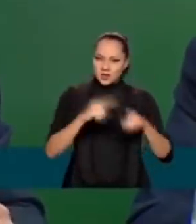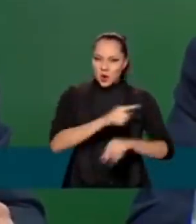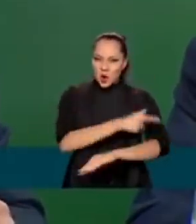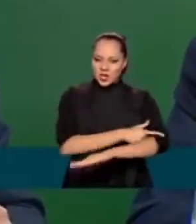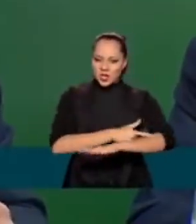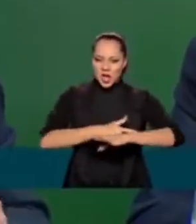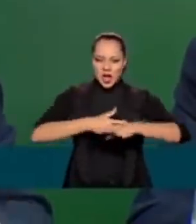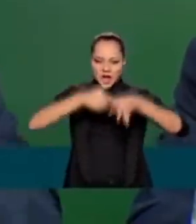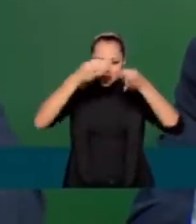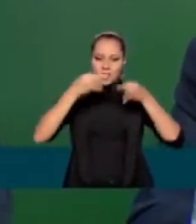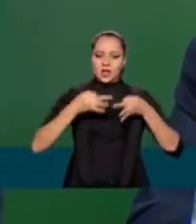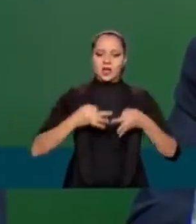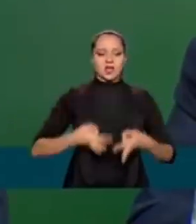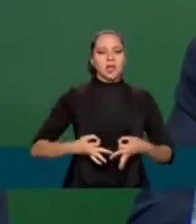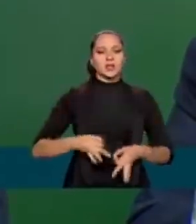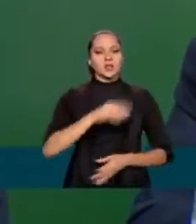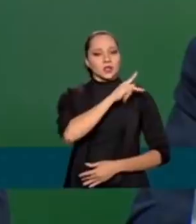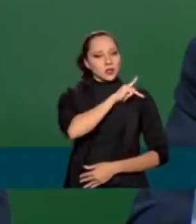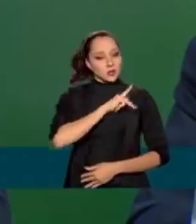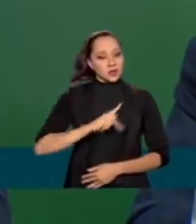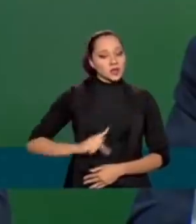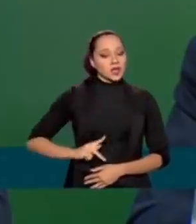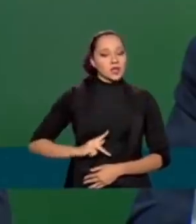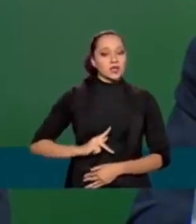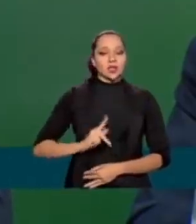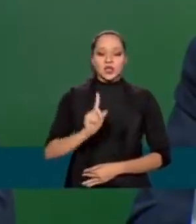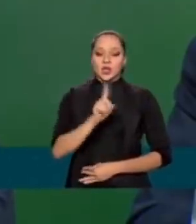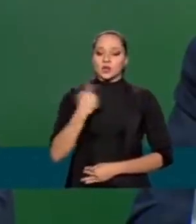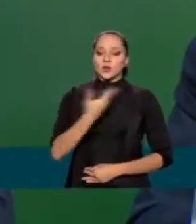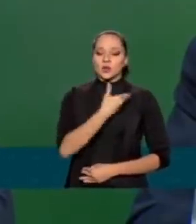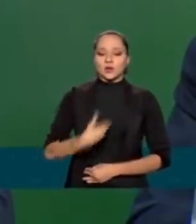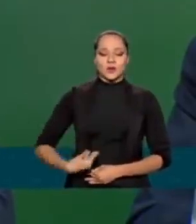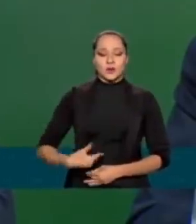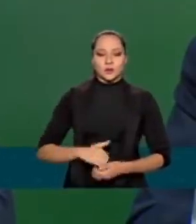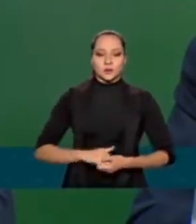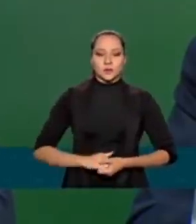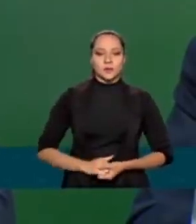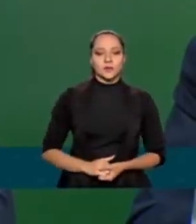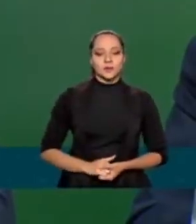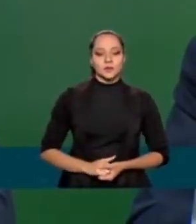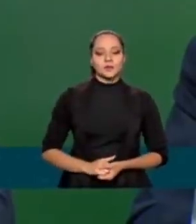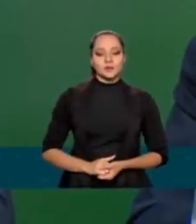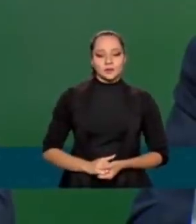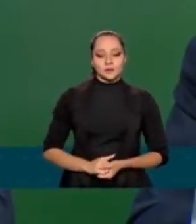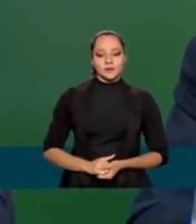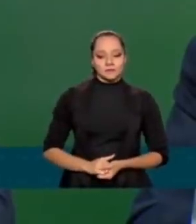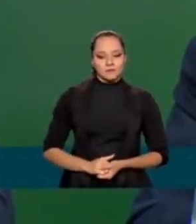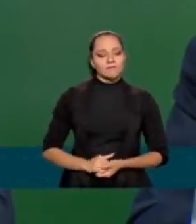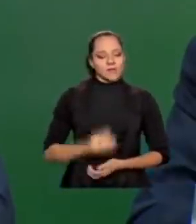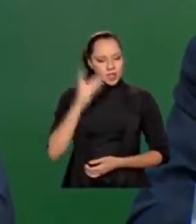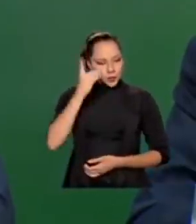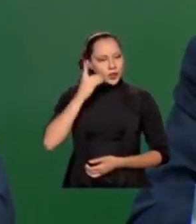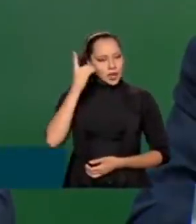a integridade do presidente e de nosso governo. Deputado Luiz